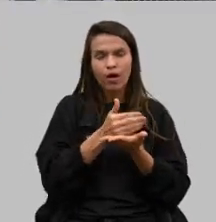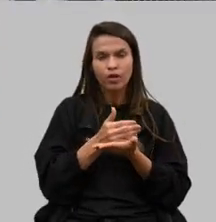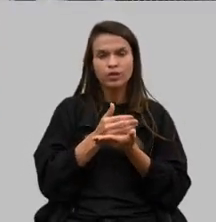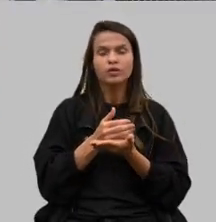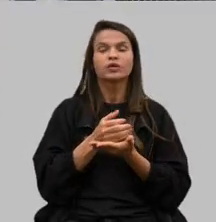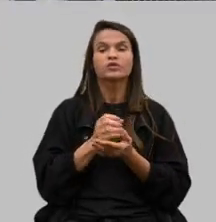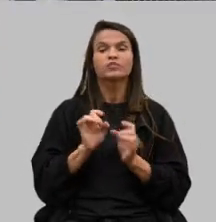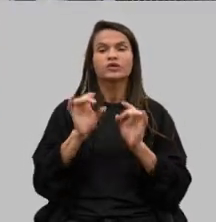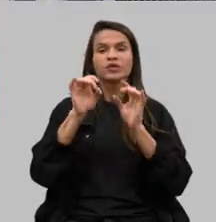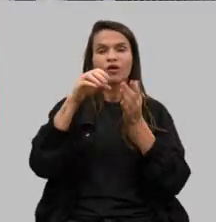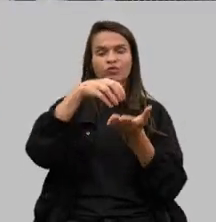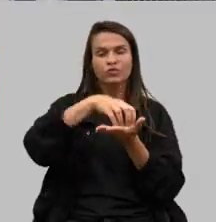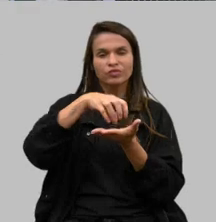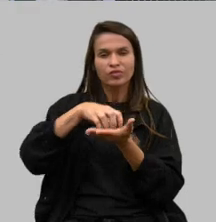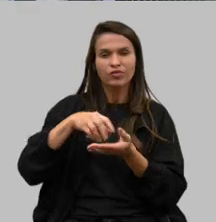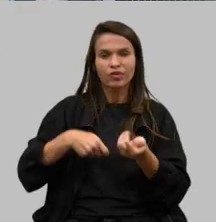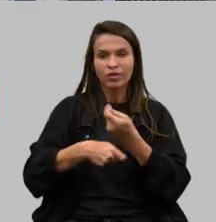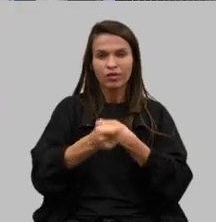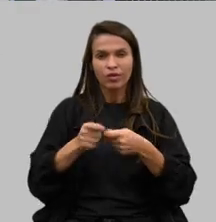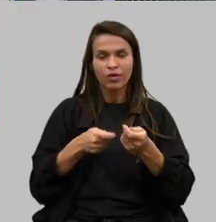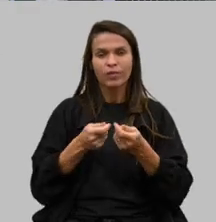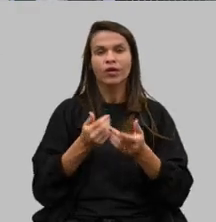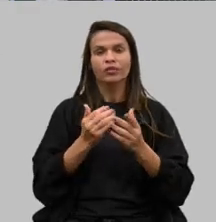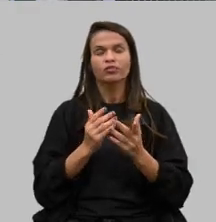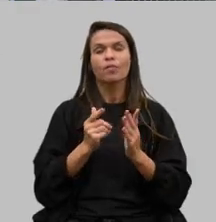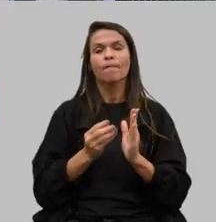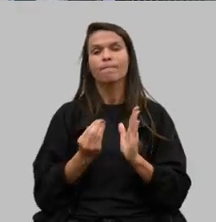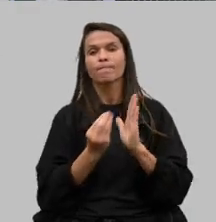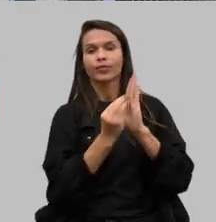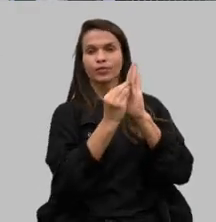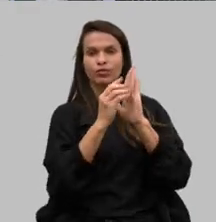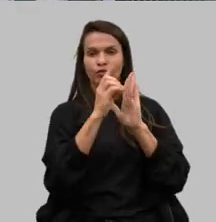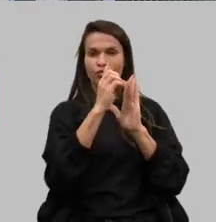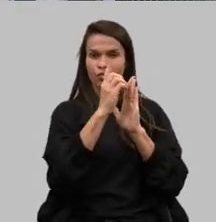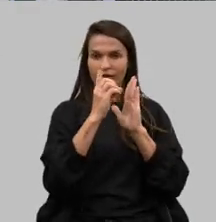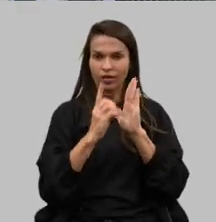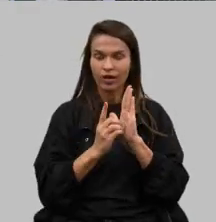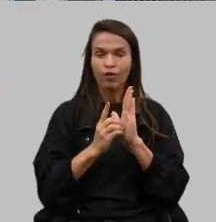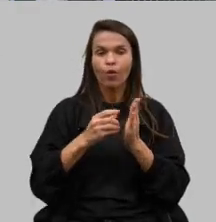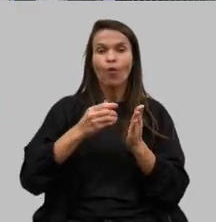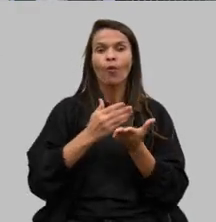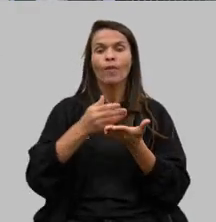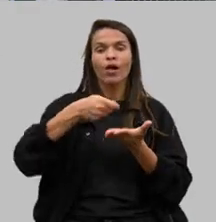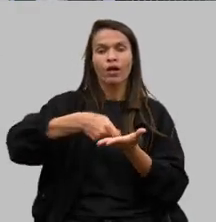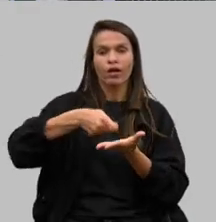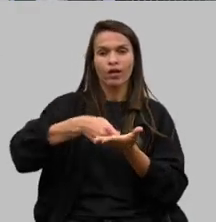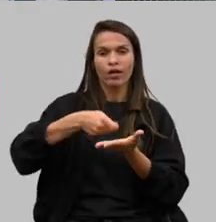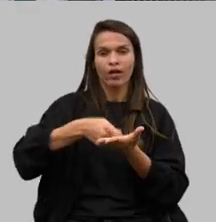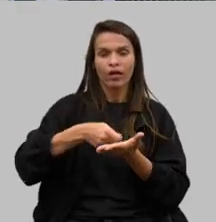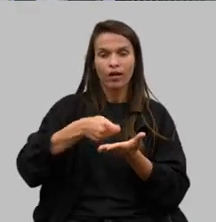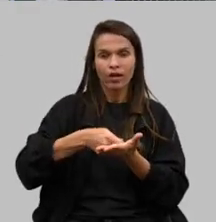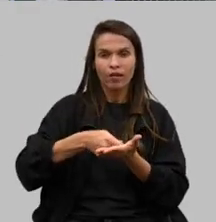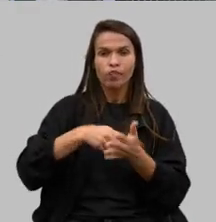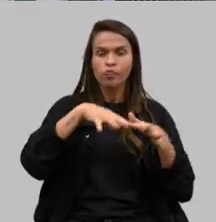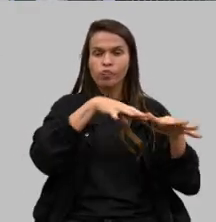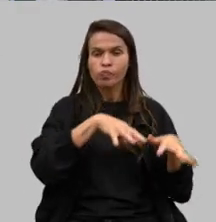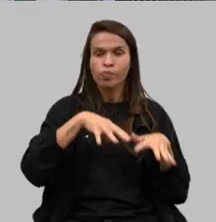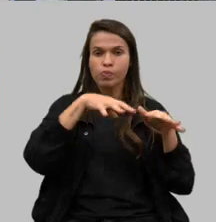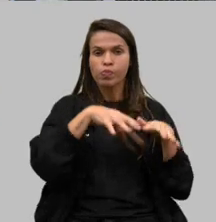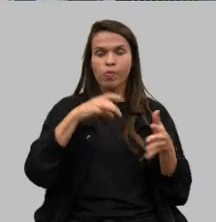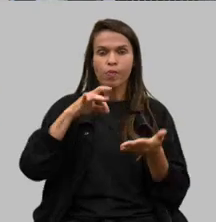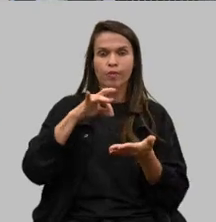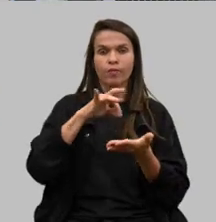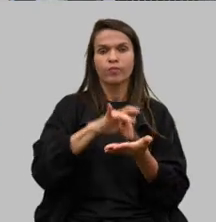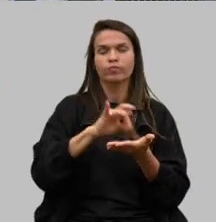setor financeiro das garantias para republicação desse decreto e começar a exigir eh das mineradoras efetivamente o